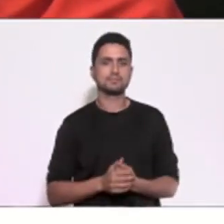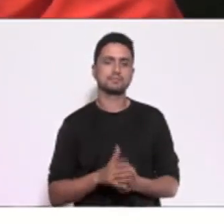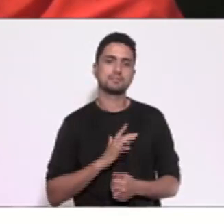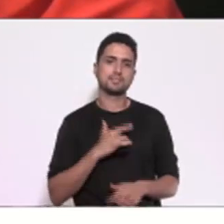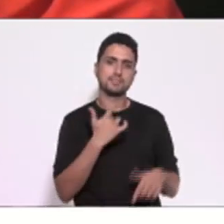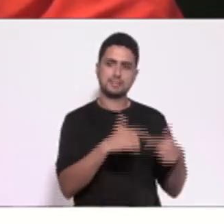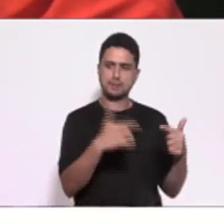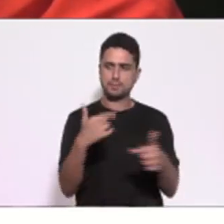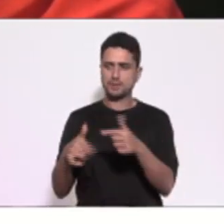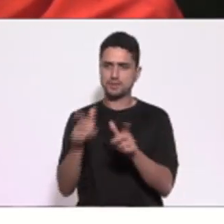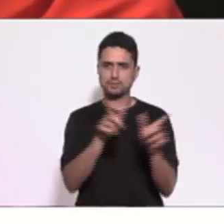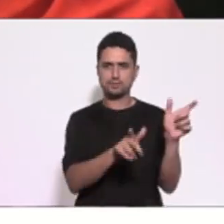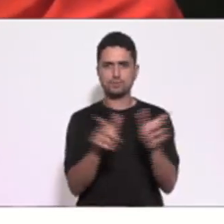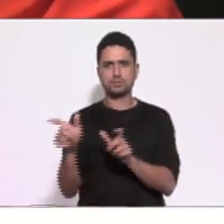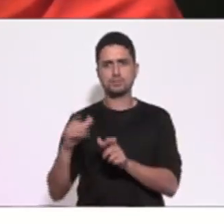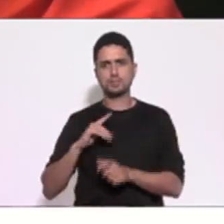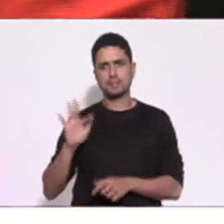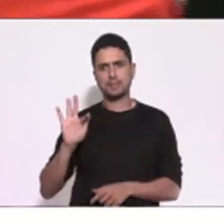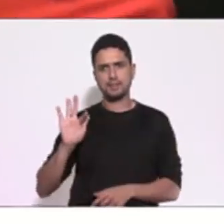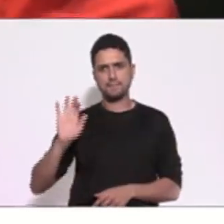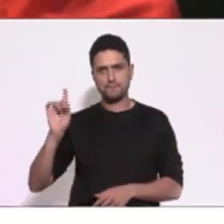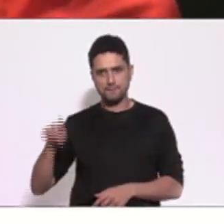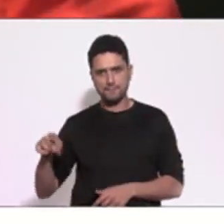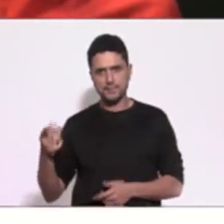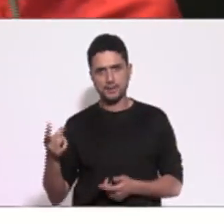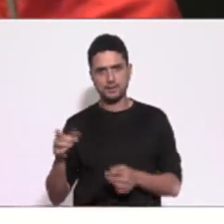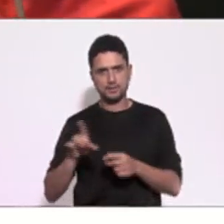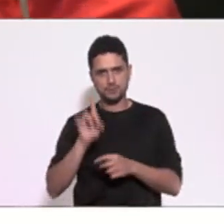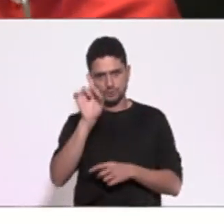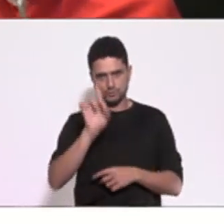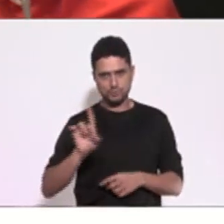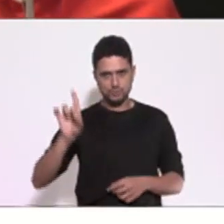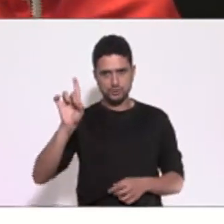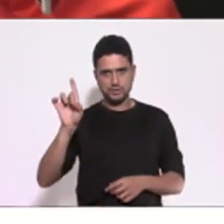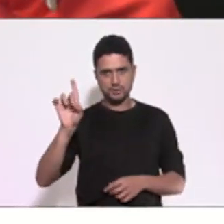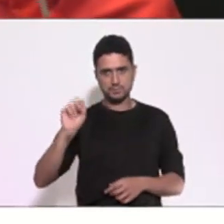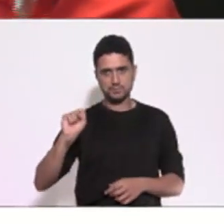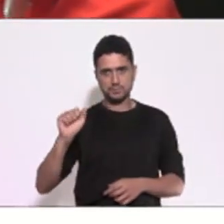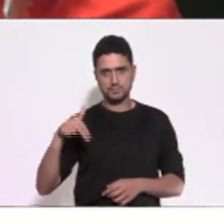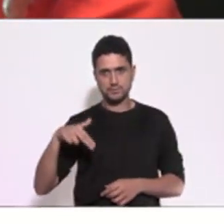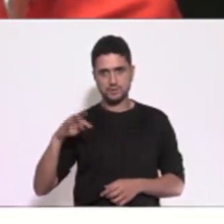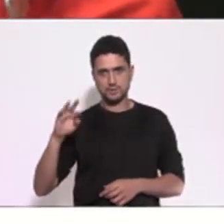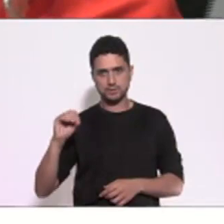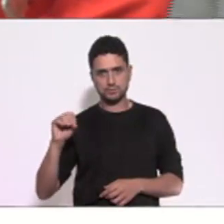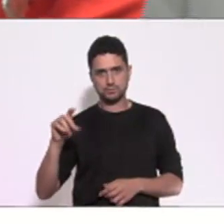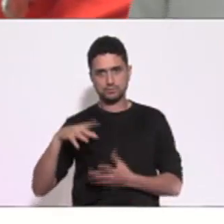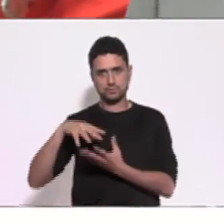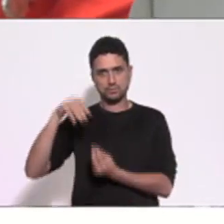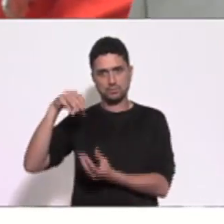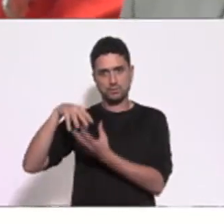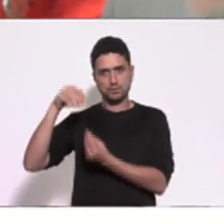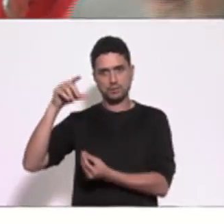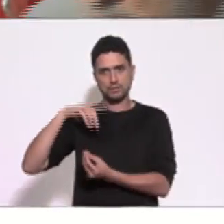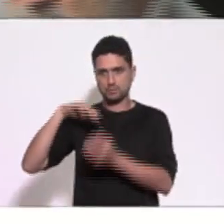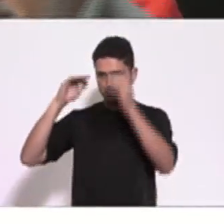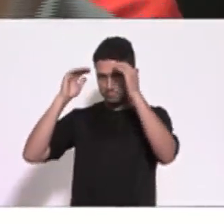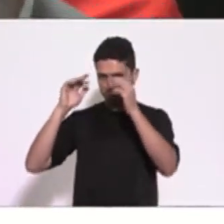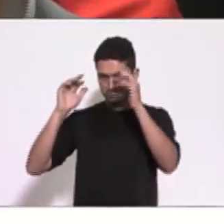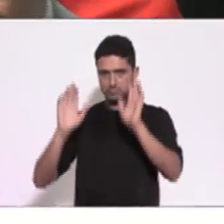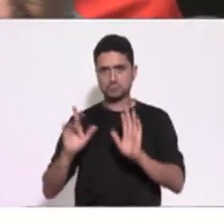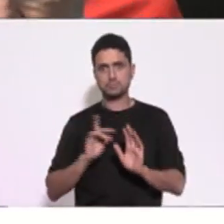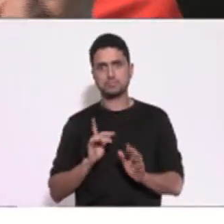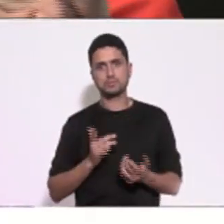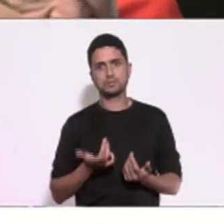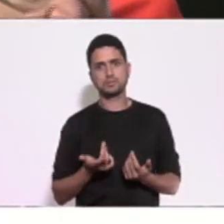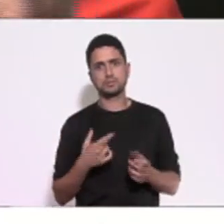que declararem a sua fé naquele dia, do dia do santo, que tenham a liberação, assim como